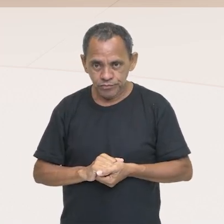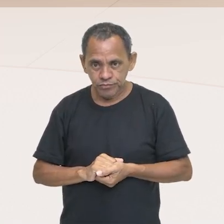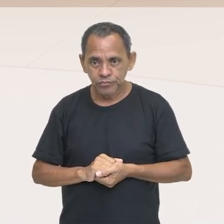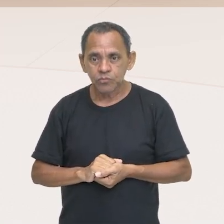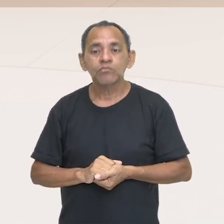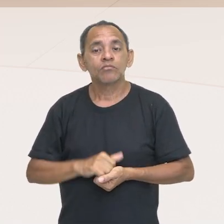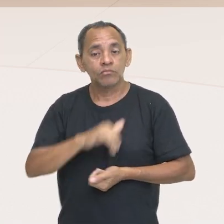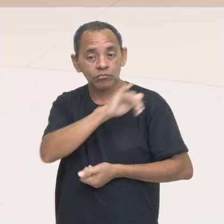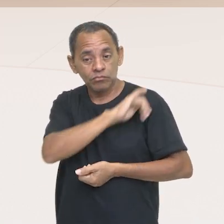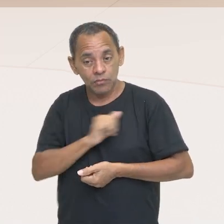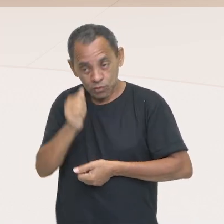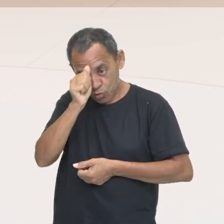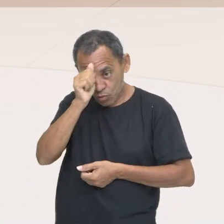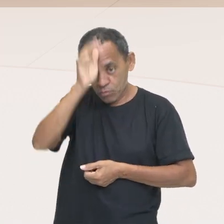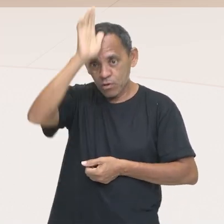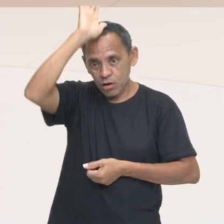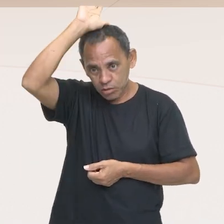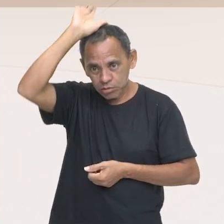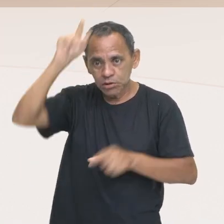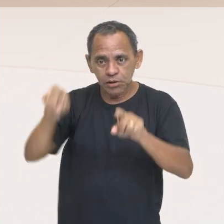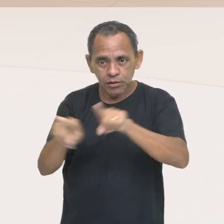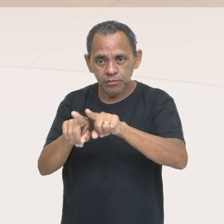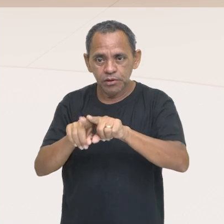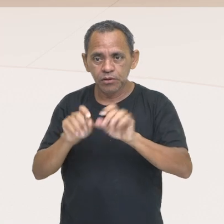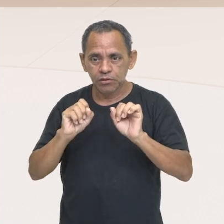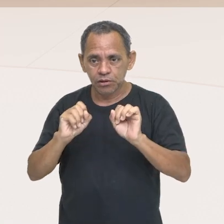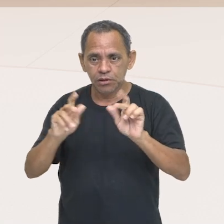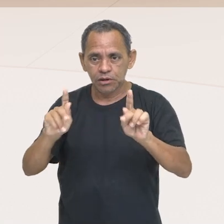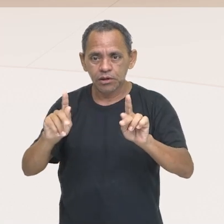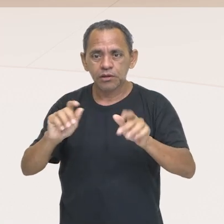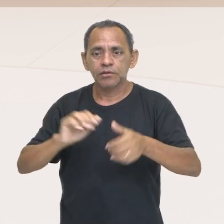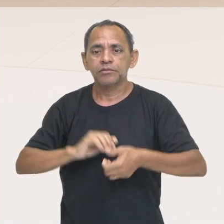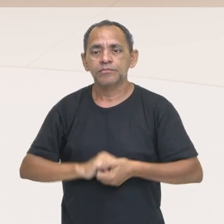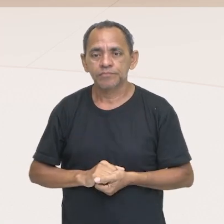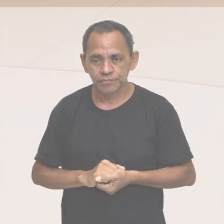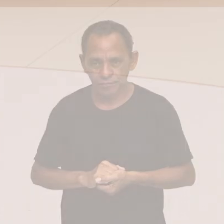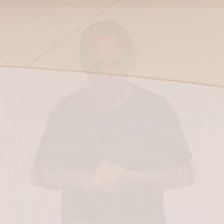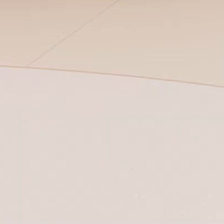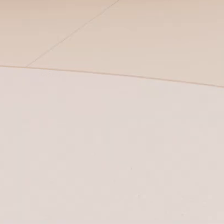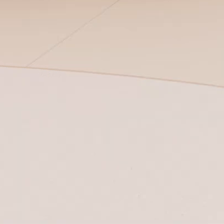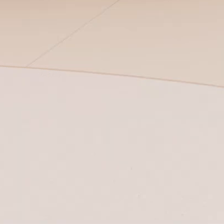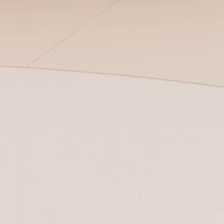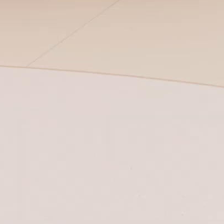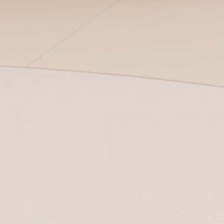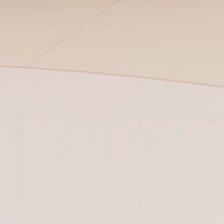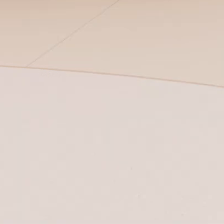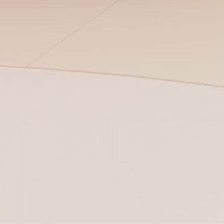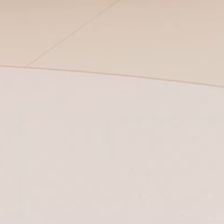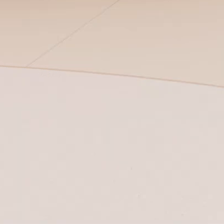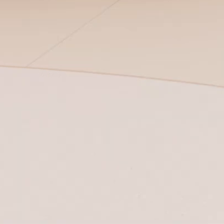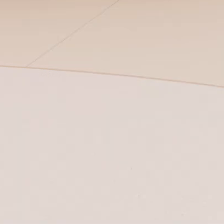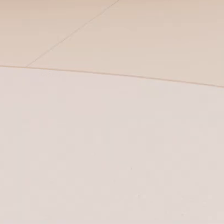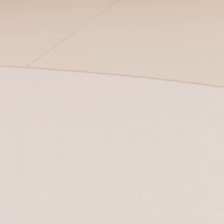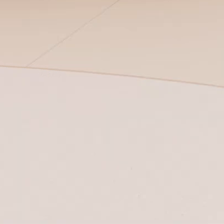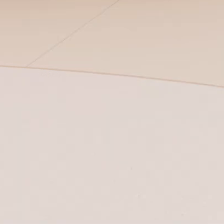o Império Romano. Tá? Então você vai ter, diante desse contexto, né,